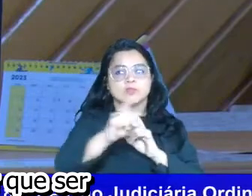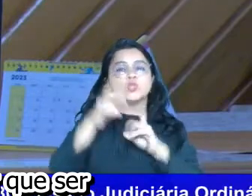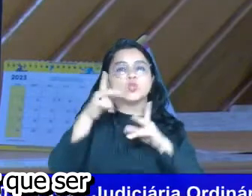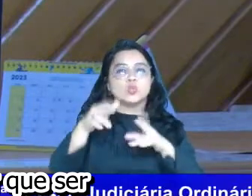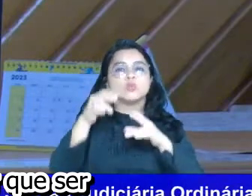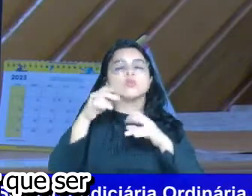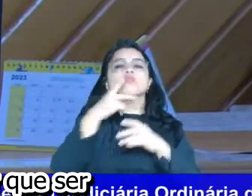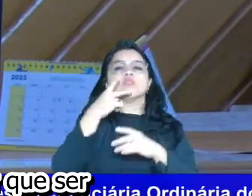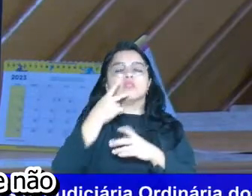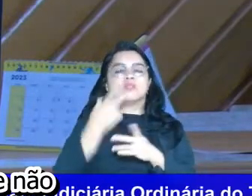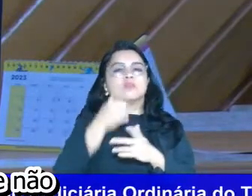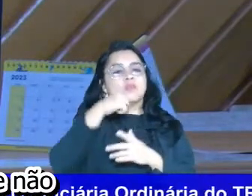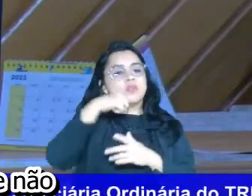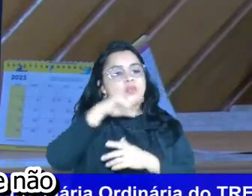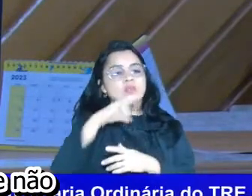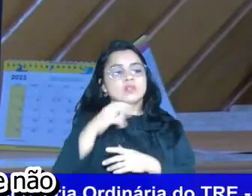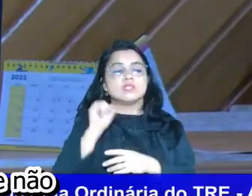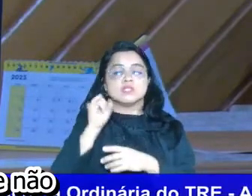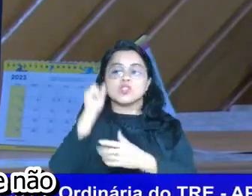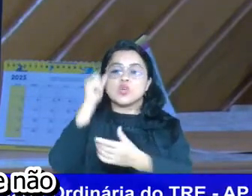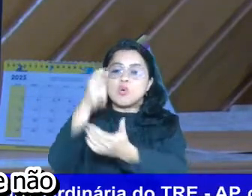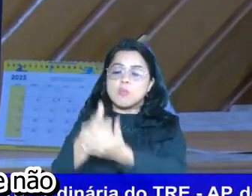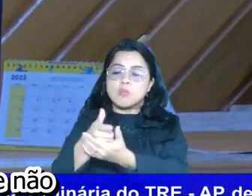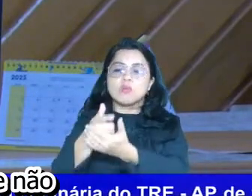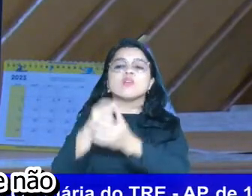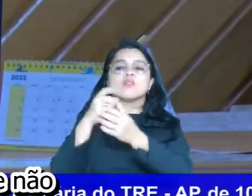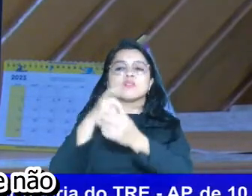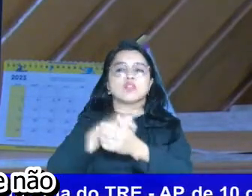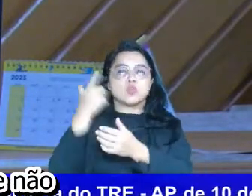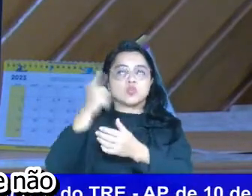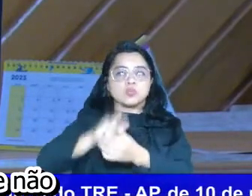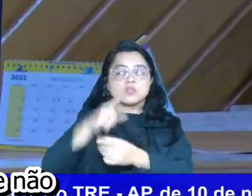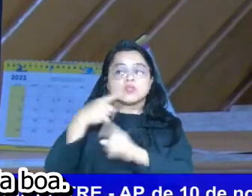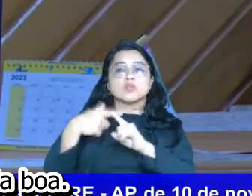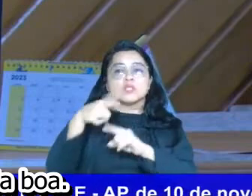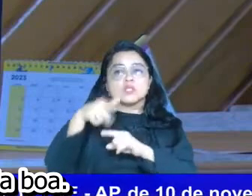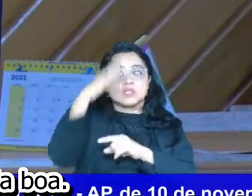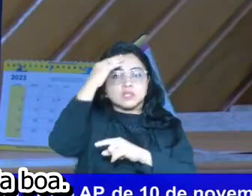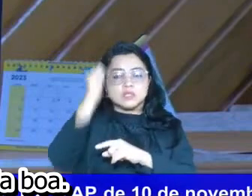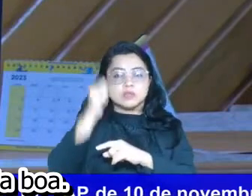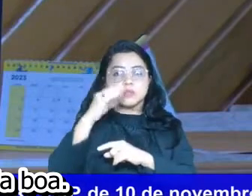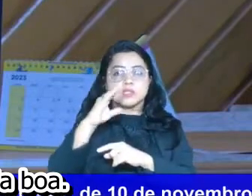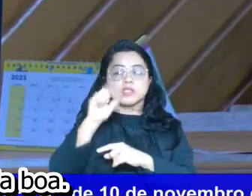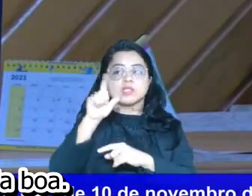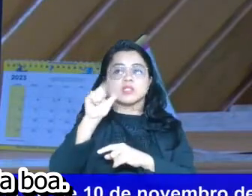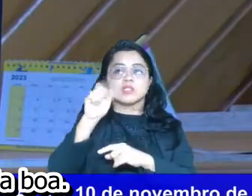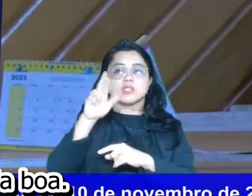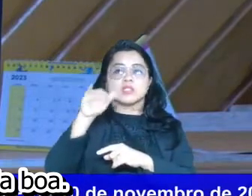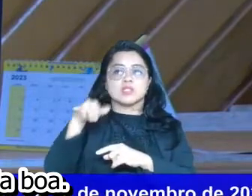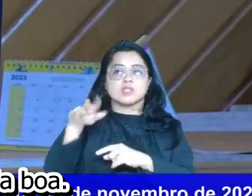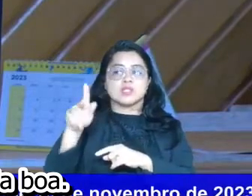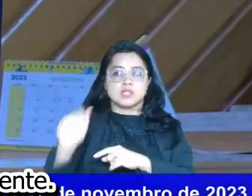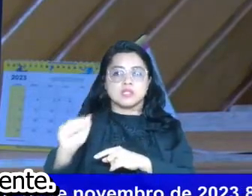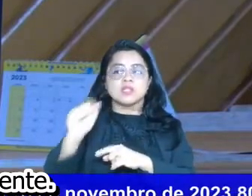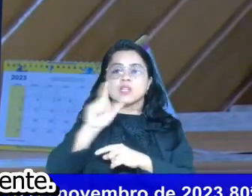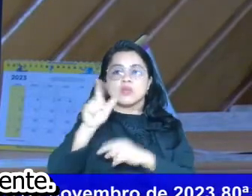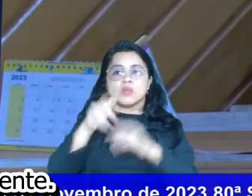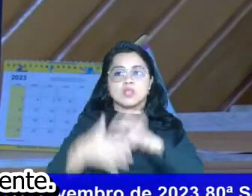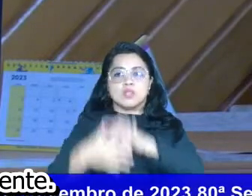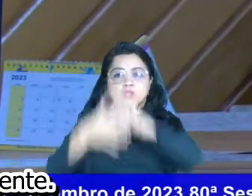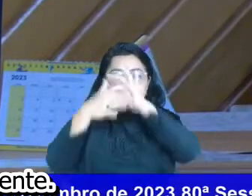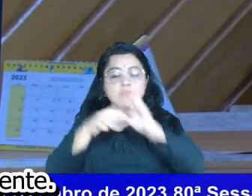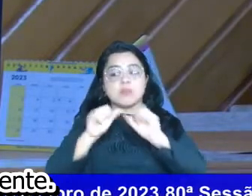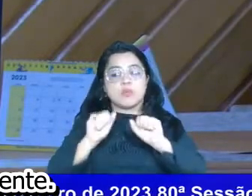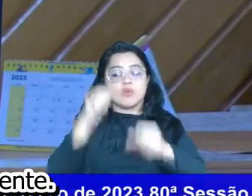também, quem tiver que ser comprado vai ser. Porque tu sabe que a Clarine não é uma liderança lá, mas pode ser uma referência boa, ela pode ter uns